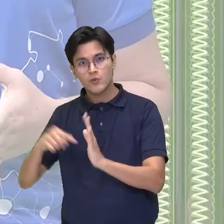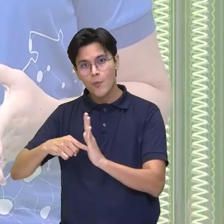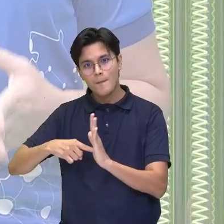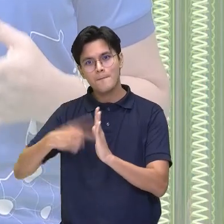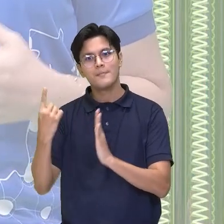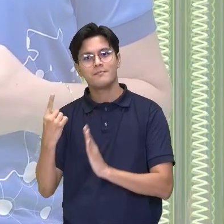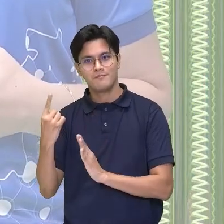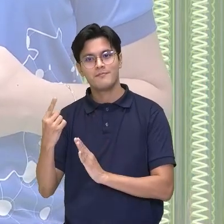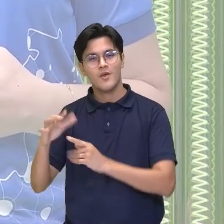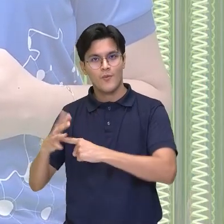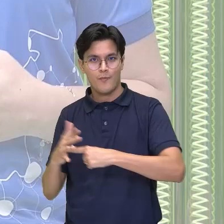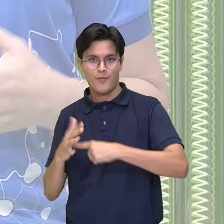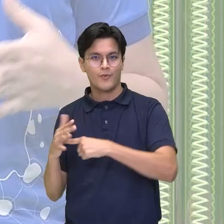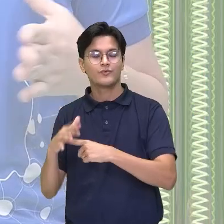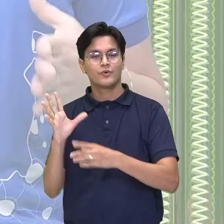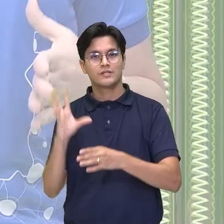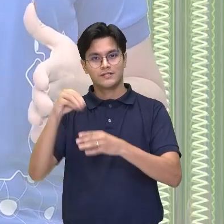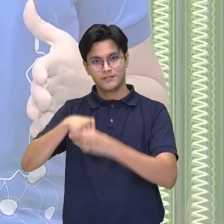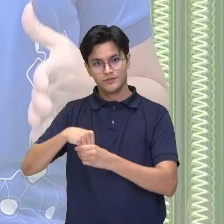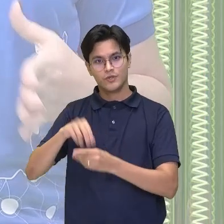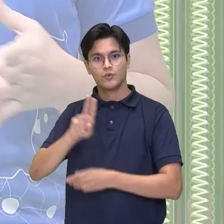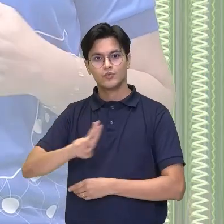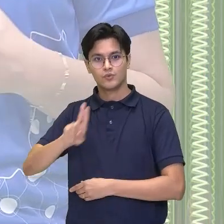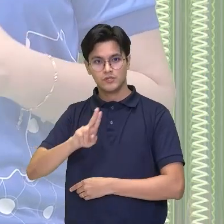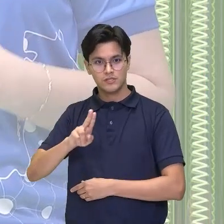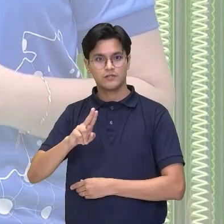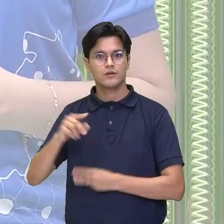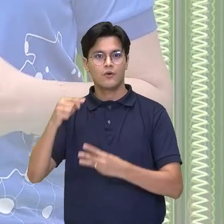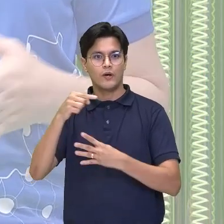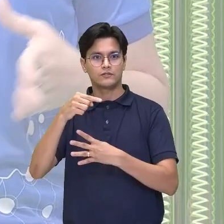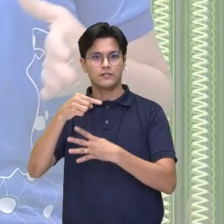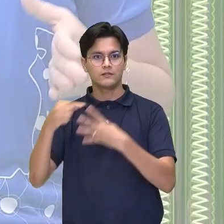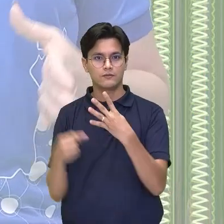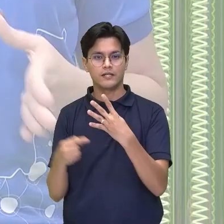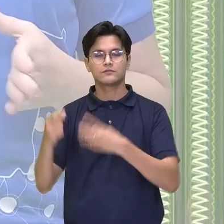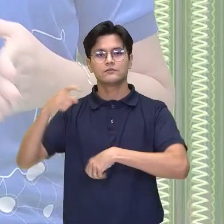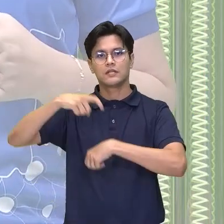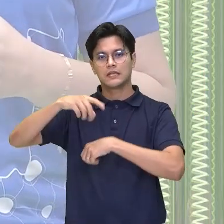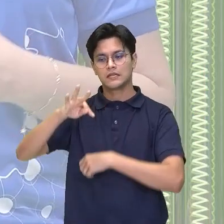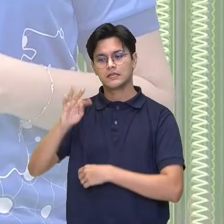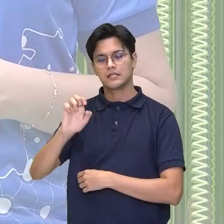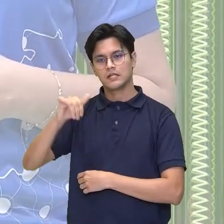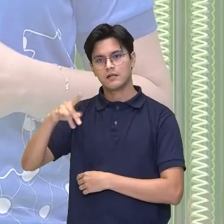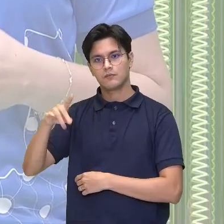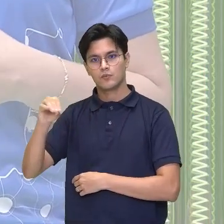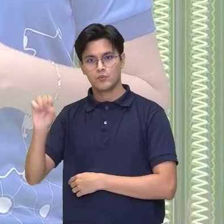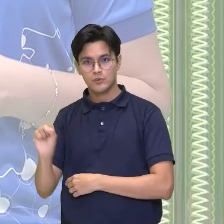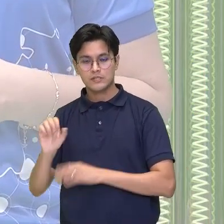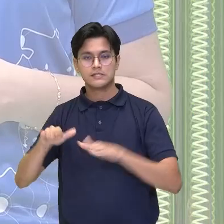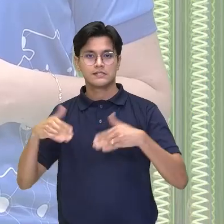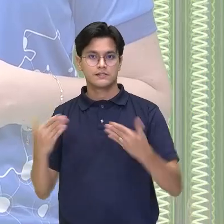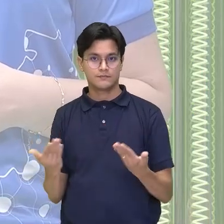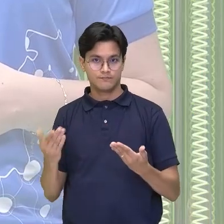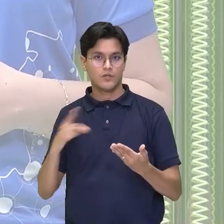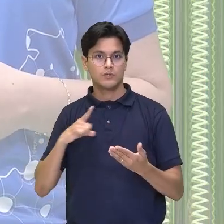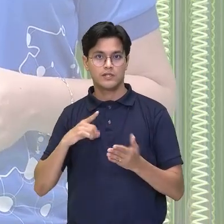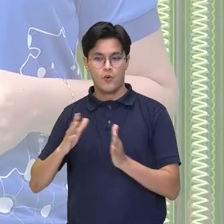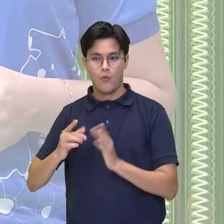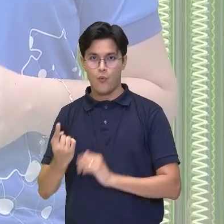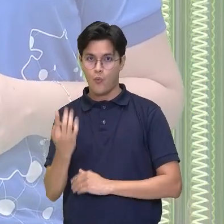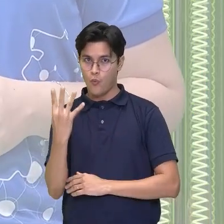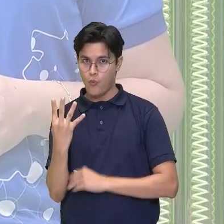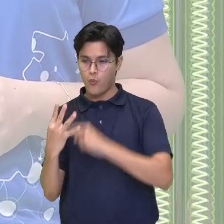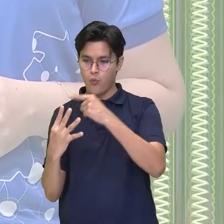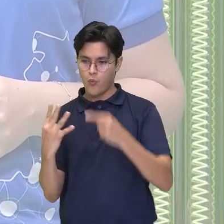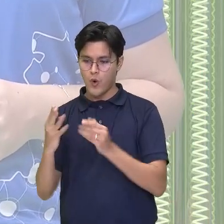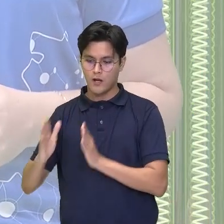4 tempos. Por que 4 tempos? Porque vai haver ali alguns processos que vão ser divididos em 4 etapas, tá? E